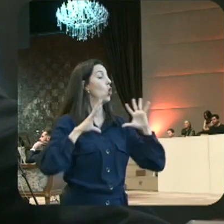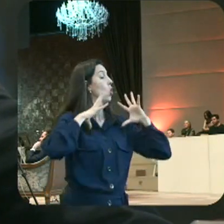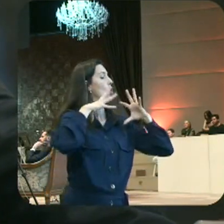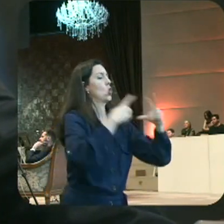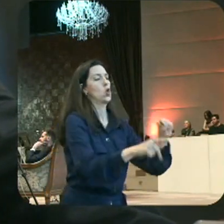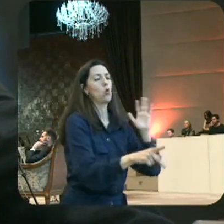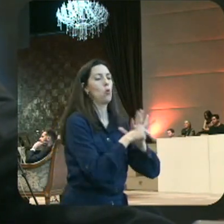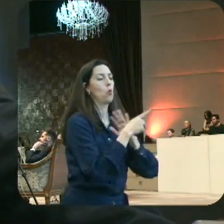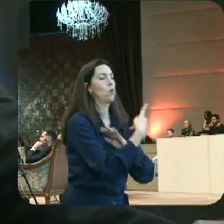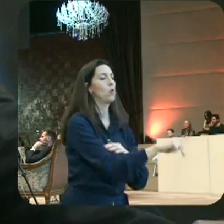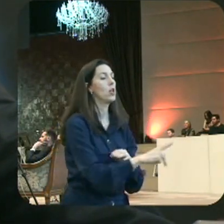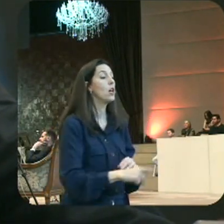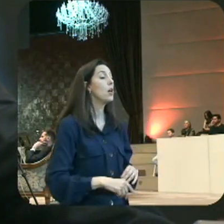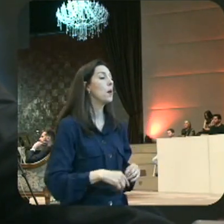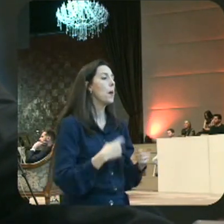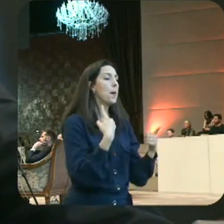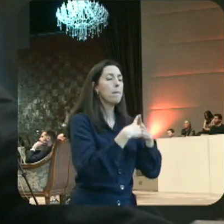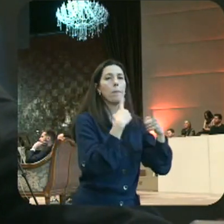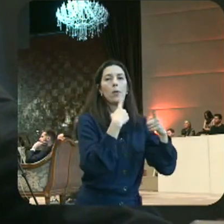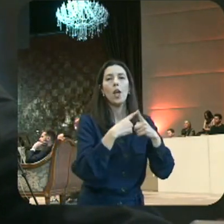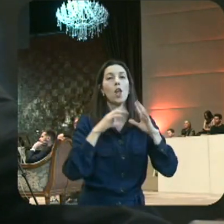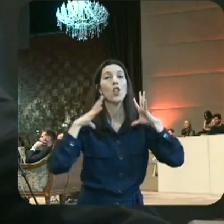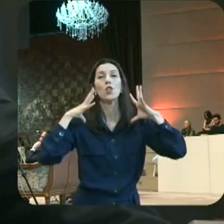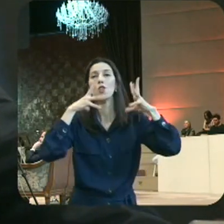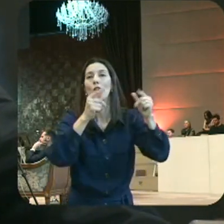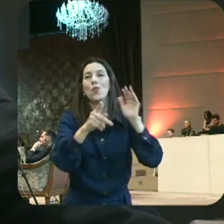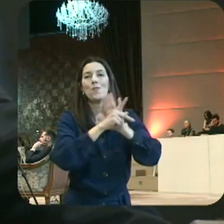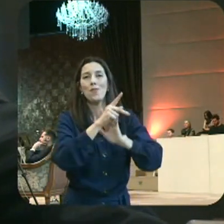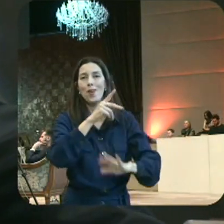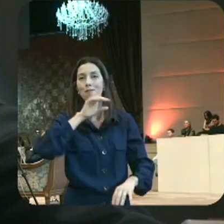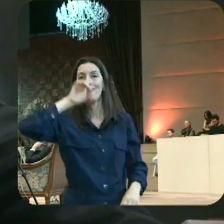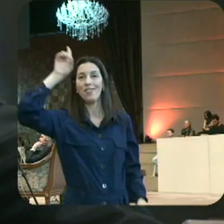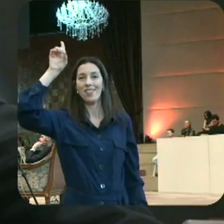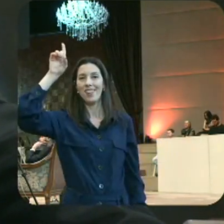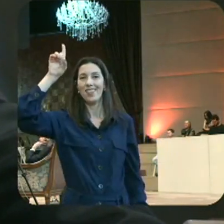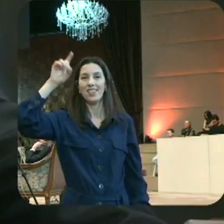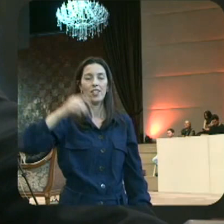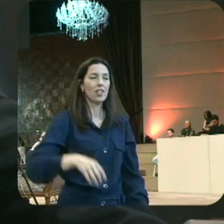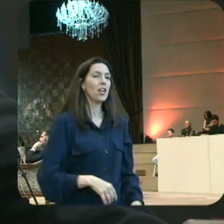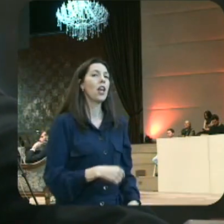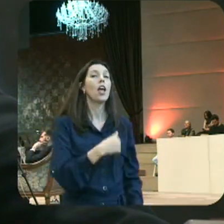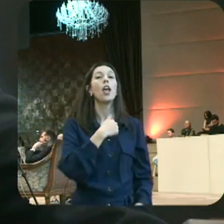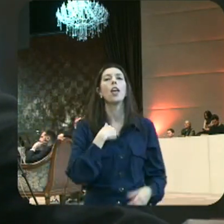Tudo. Porque 100% é dele. Mesma coisa, eu vou te dar